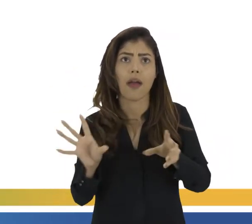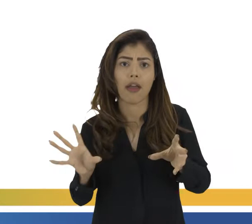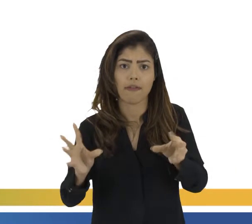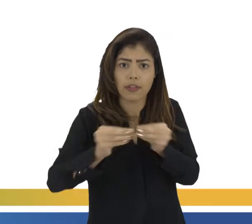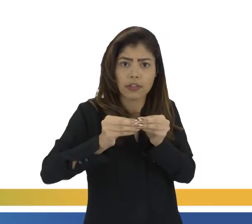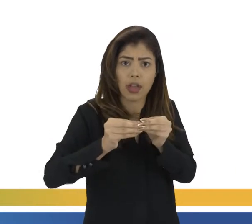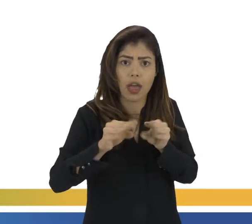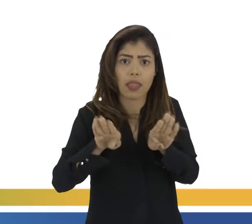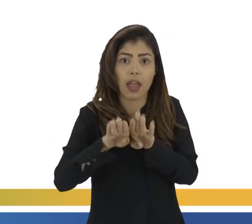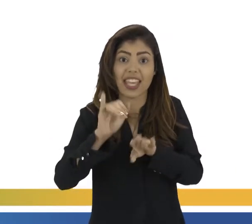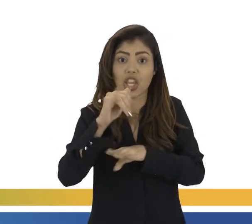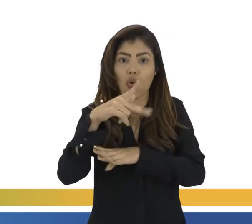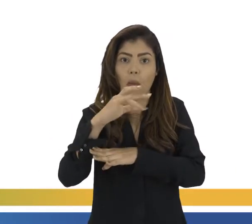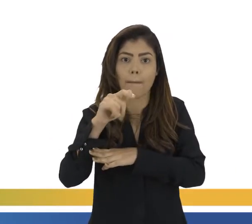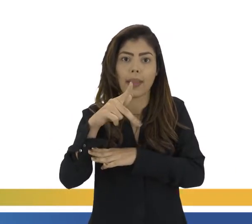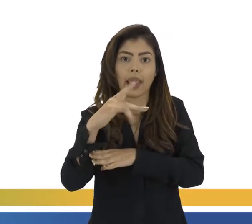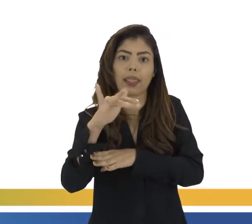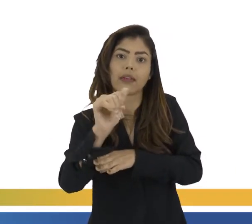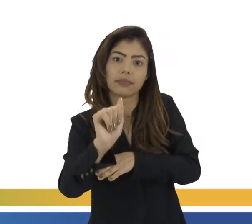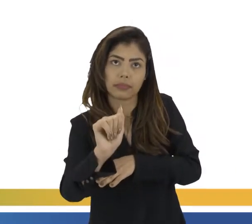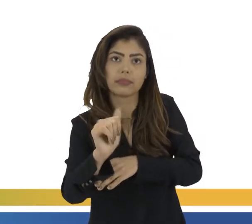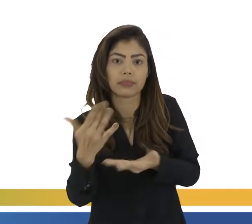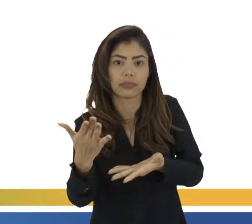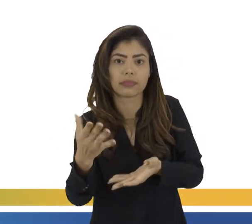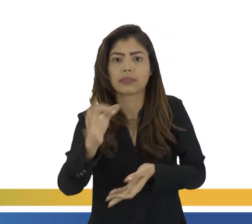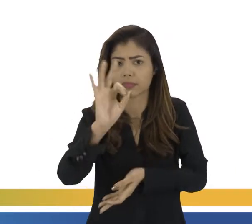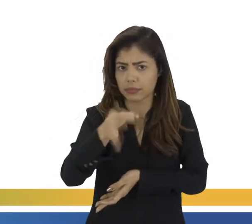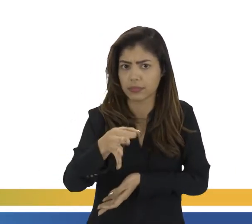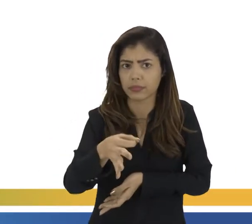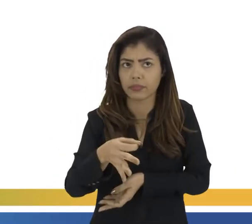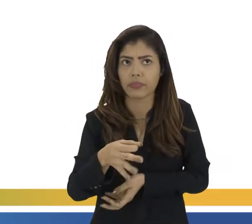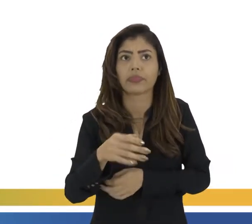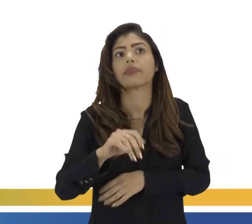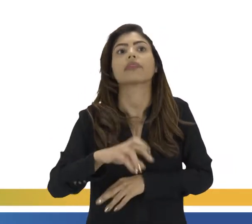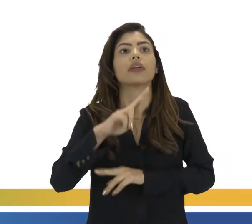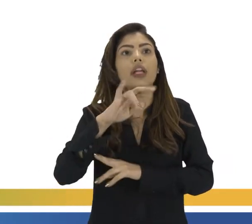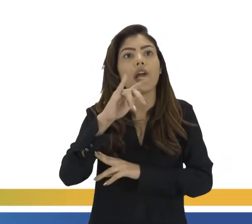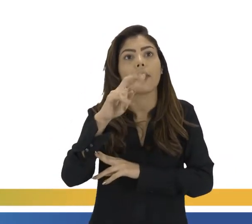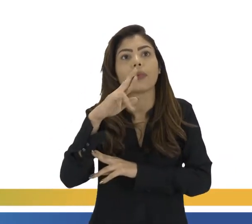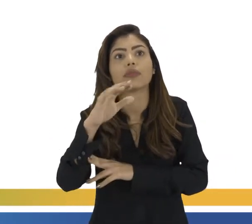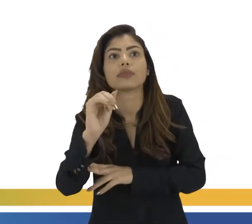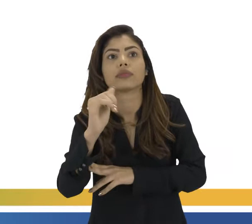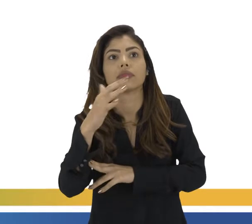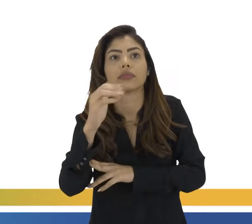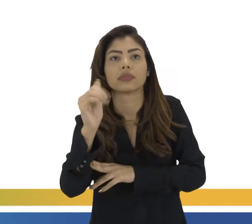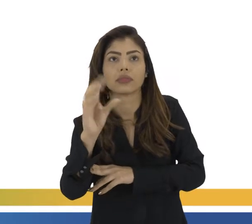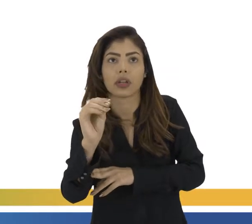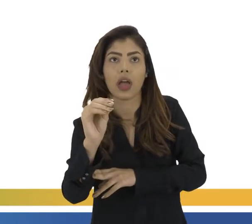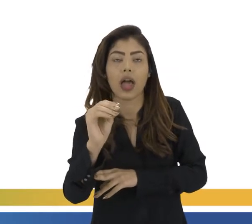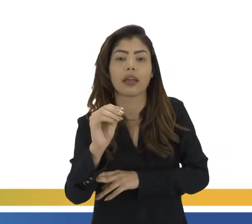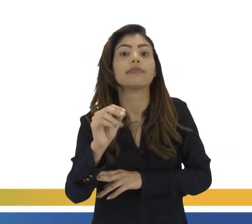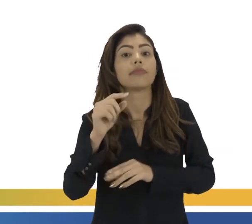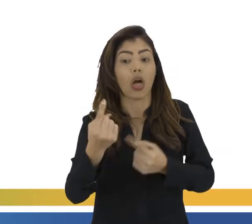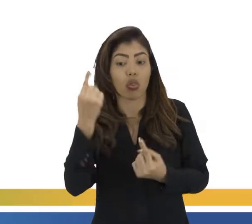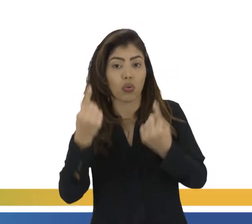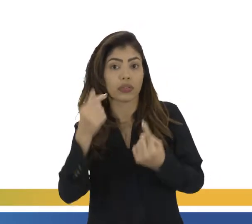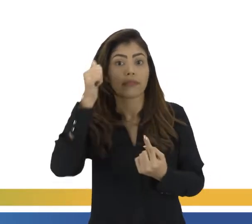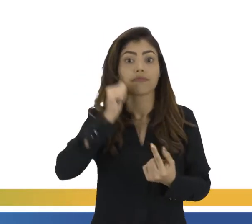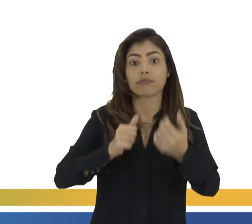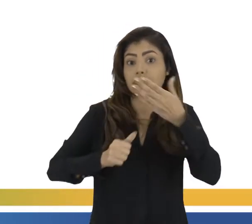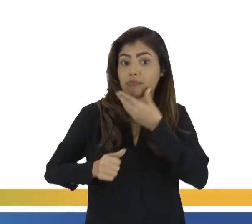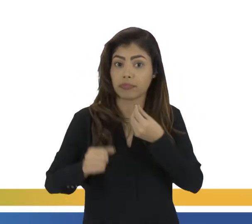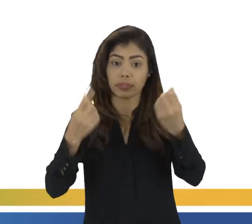e incompleta, certo, gente? A reprodução, ela é sexuada, né?